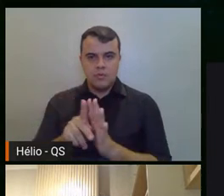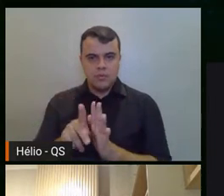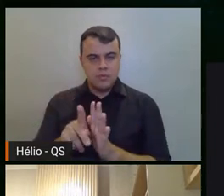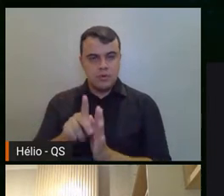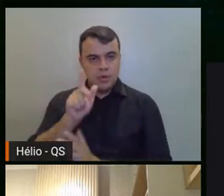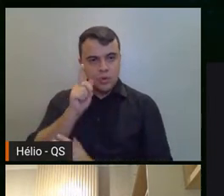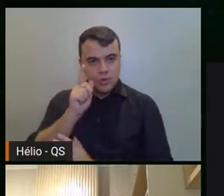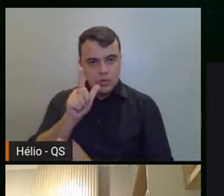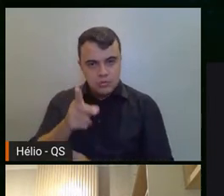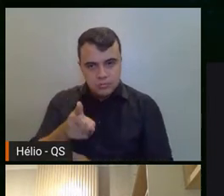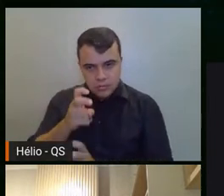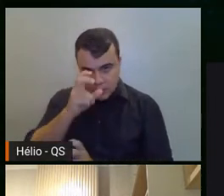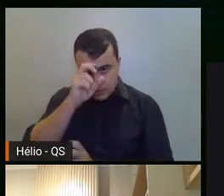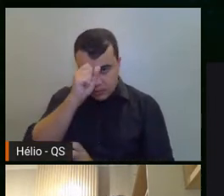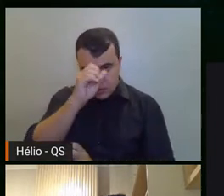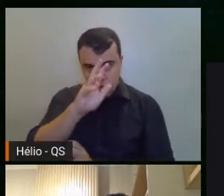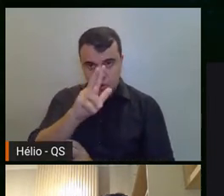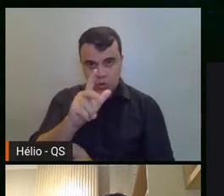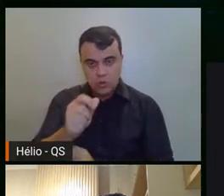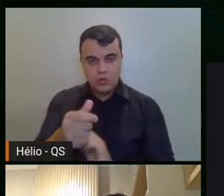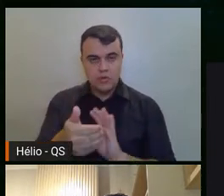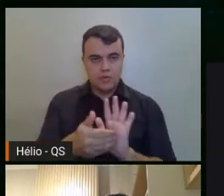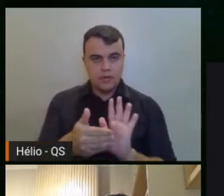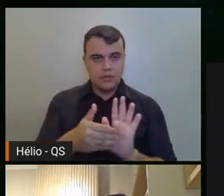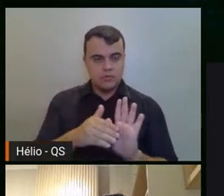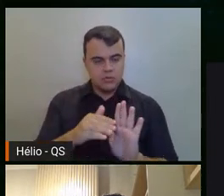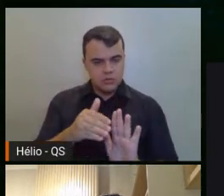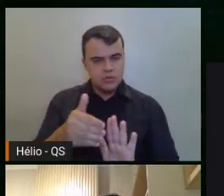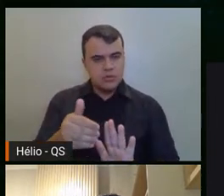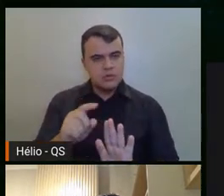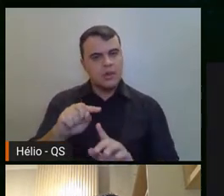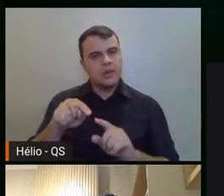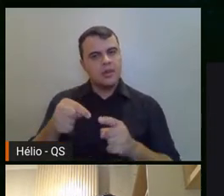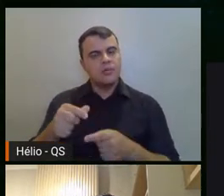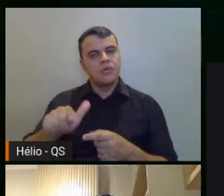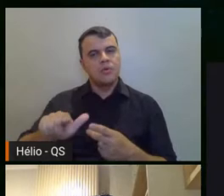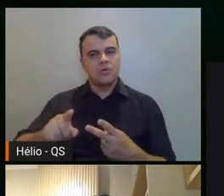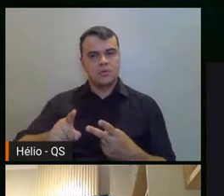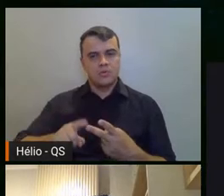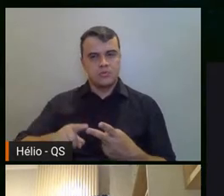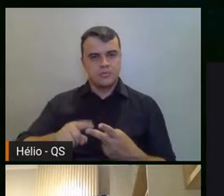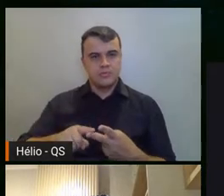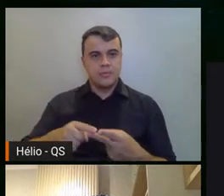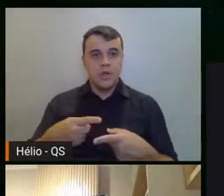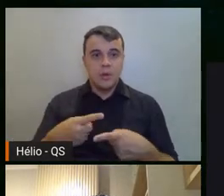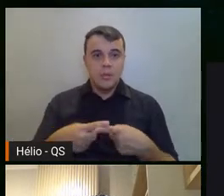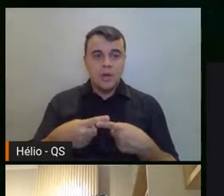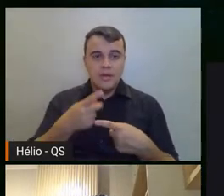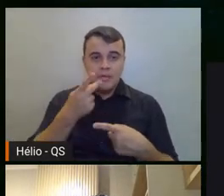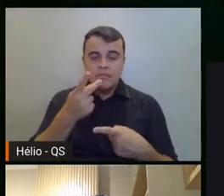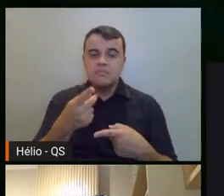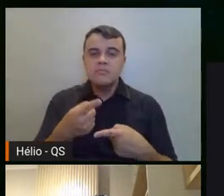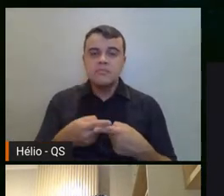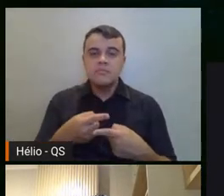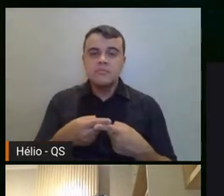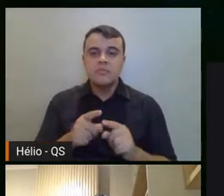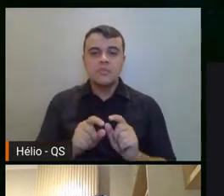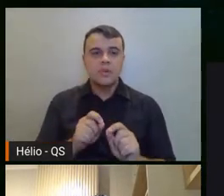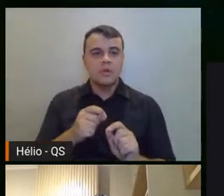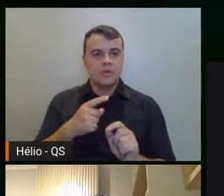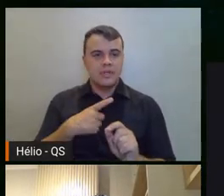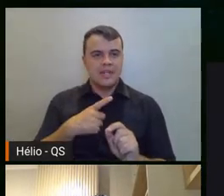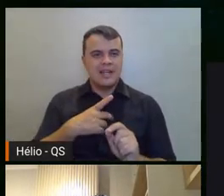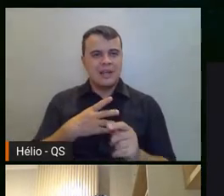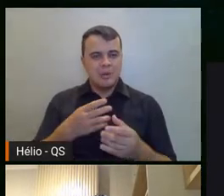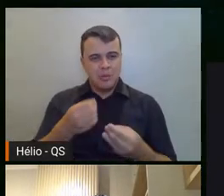conseguir consumir todo aquele conteúdo chegar ao final daquela Jornada Para depois ir para um próximo porque que a gente fala isso galera porque tem